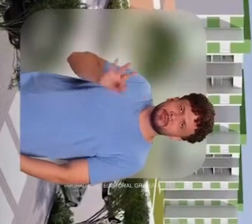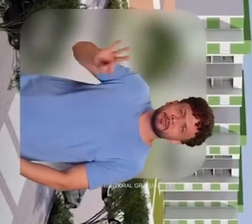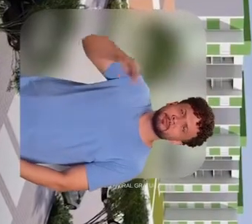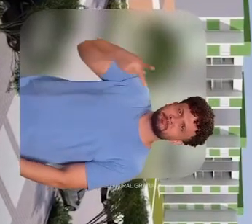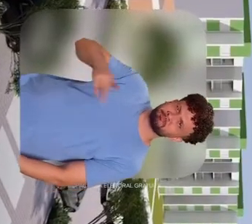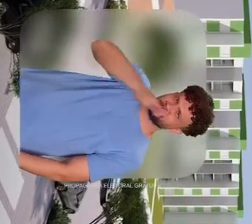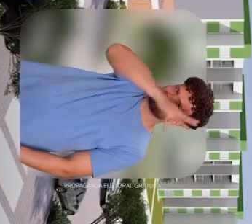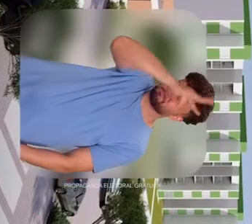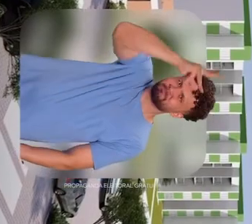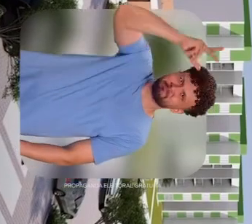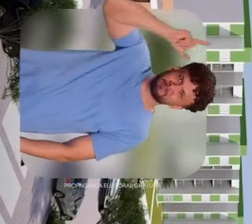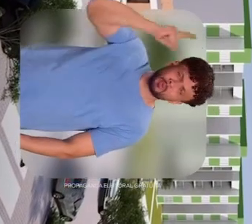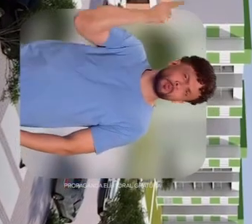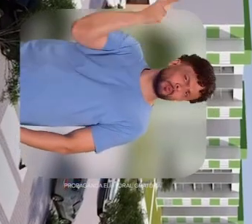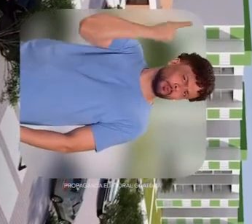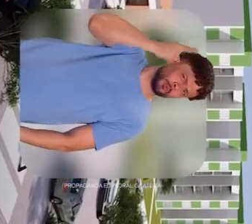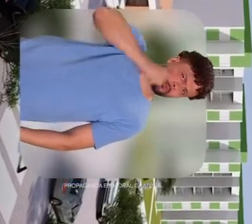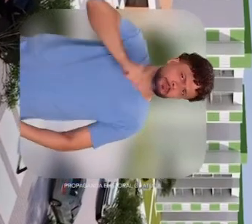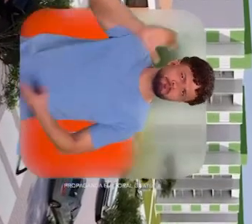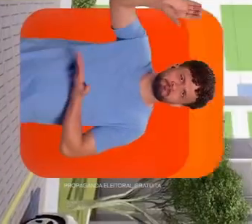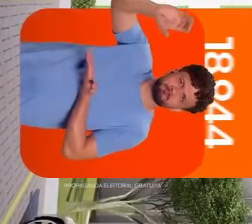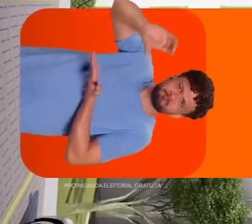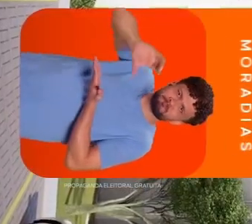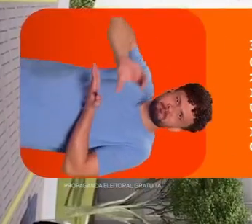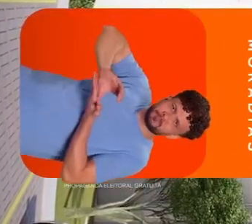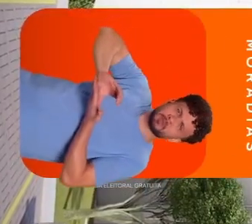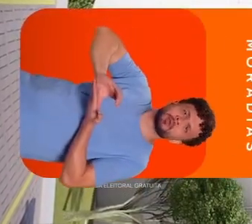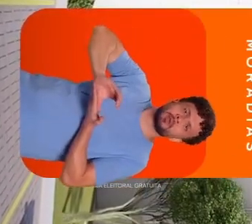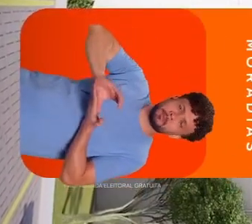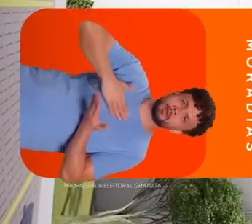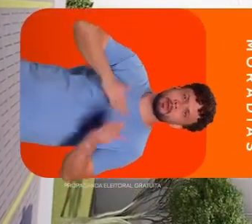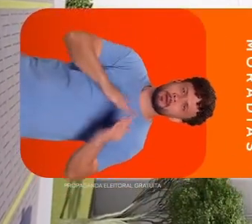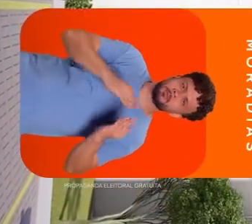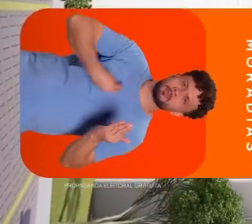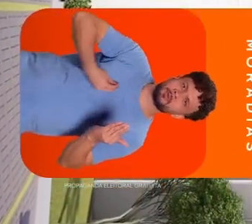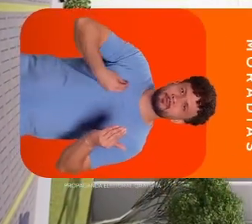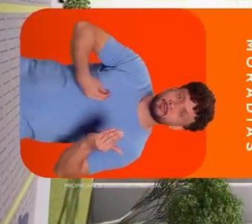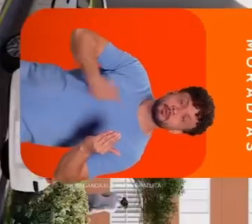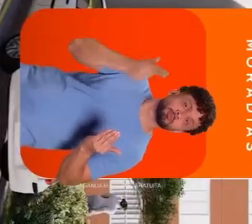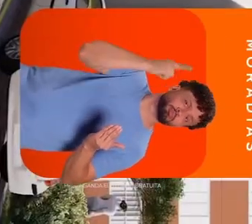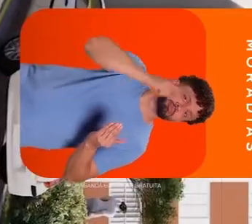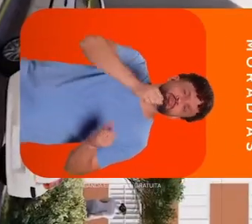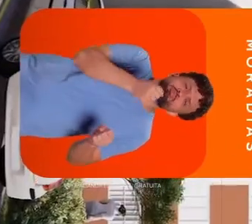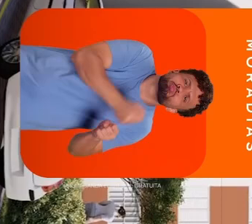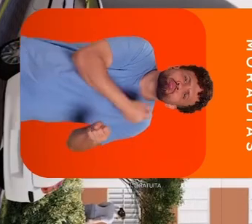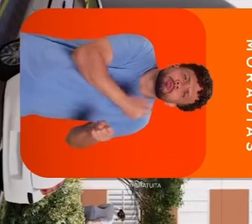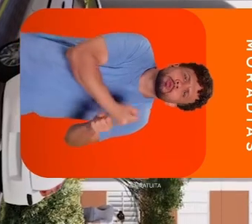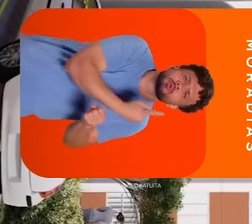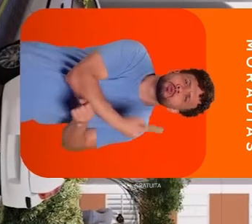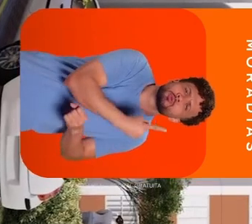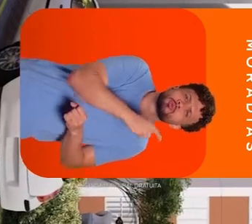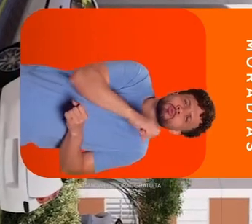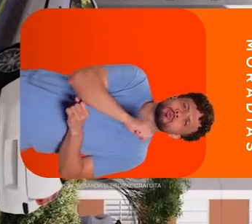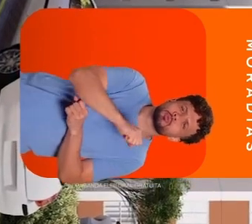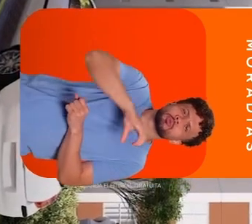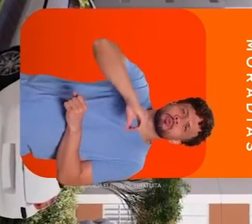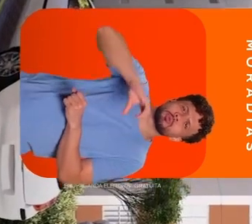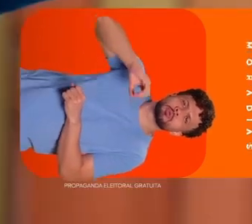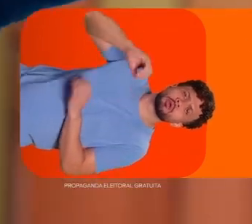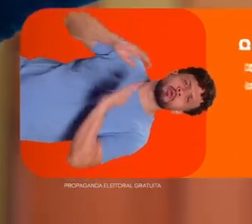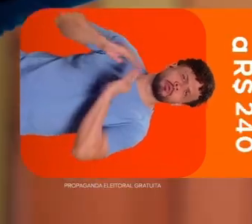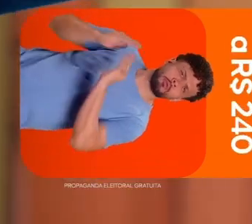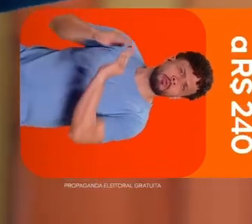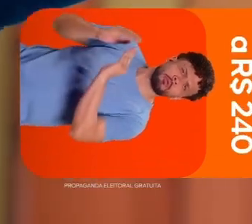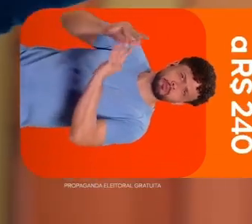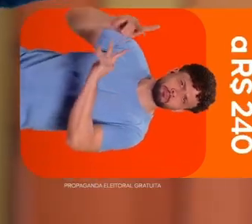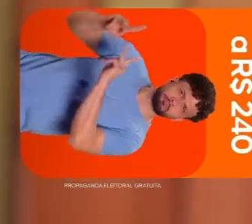Amazonas, garantimos recursos do programa Minha Casa Minha Vida para construir mais de 18.900 moradias